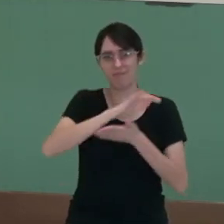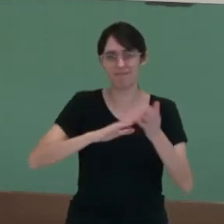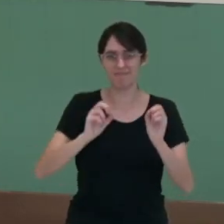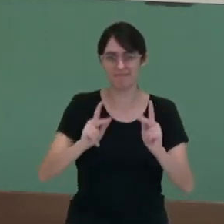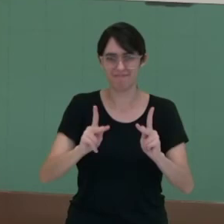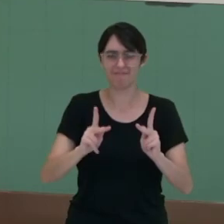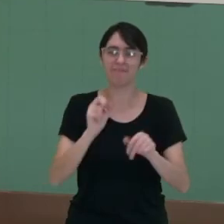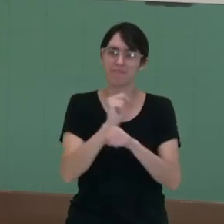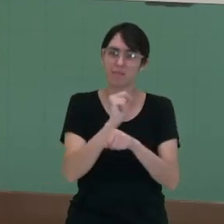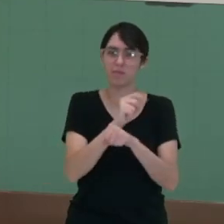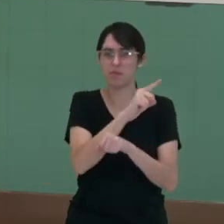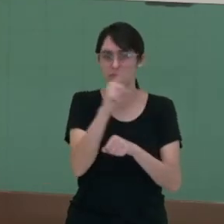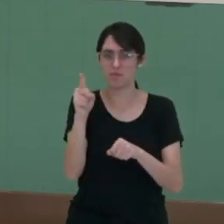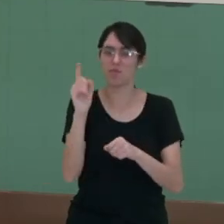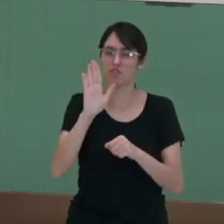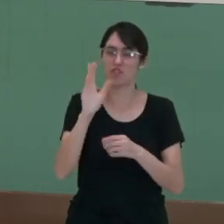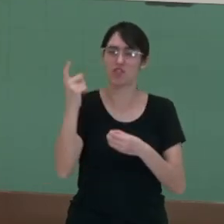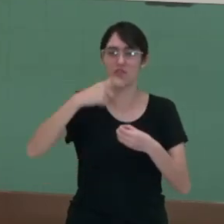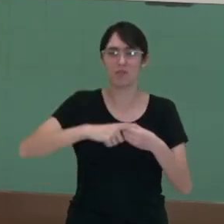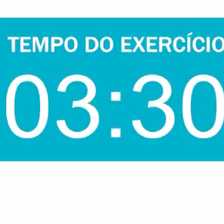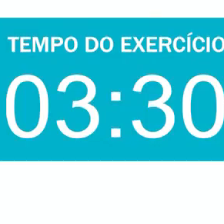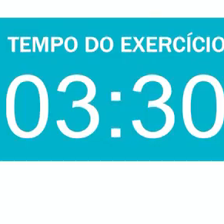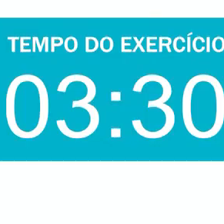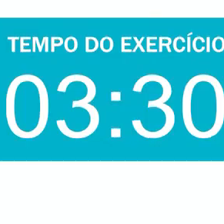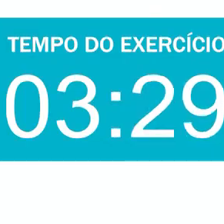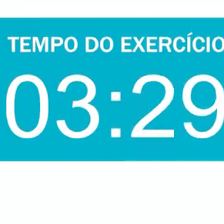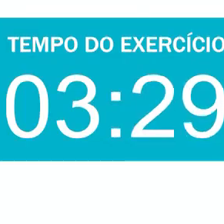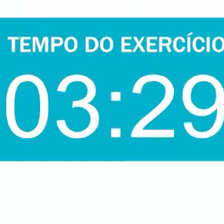ficarem. Instantinho e já voltamos a conferir.